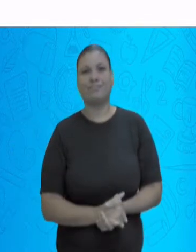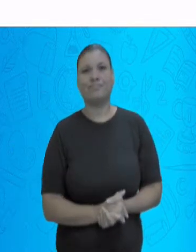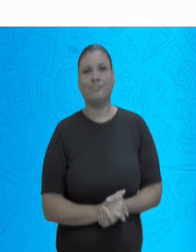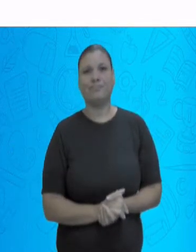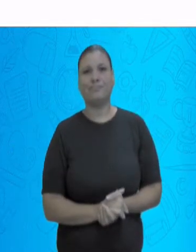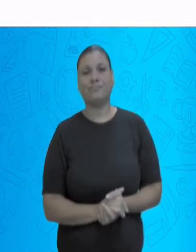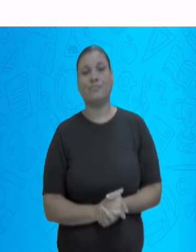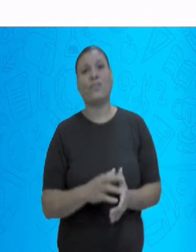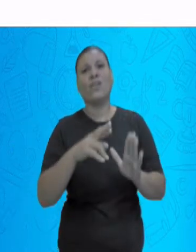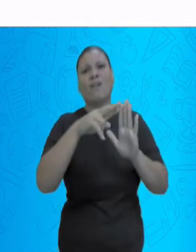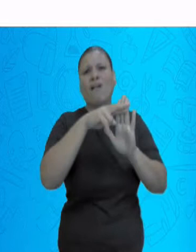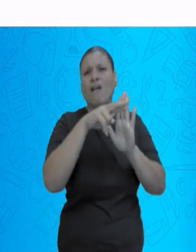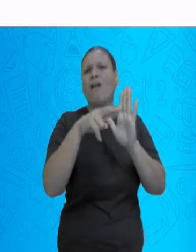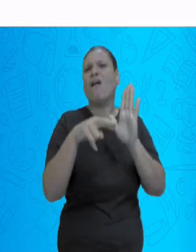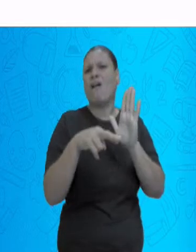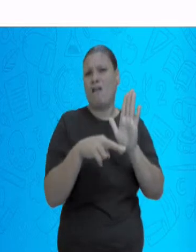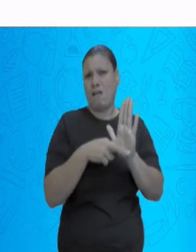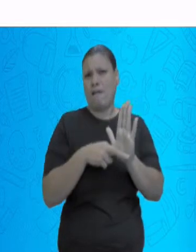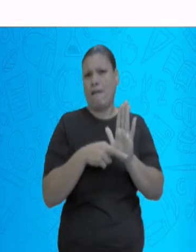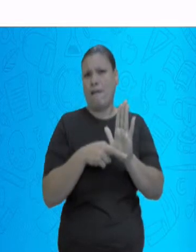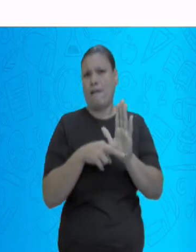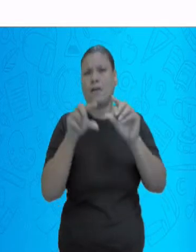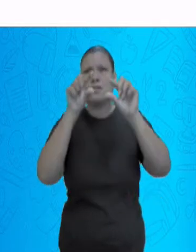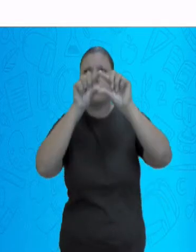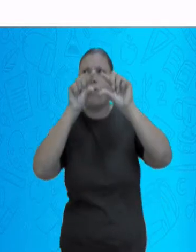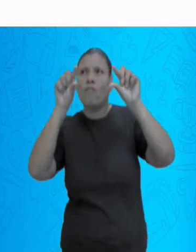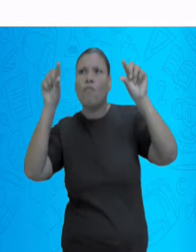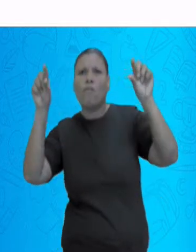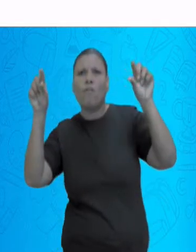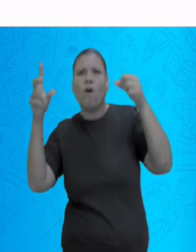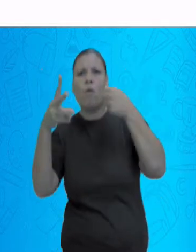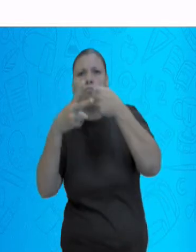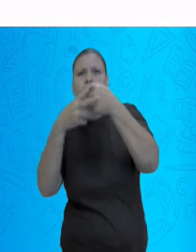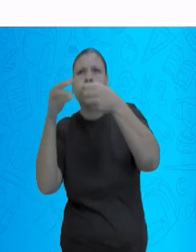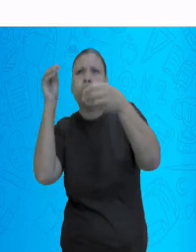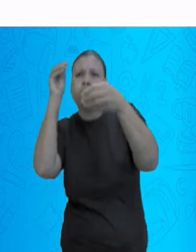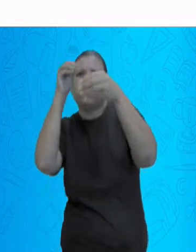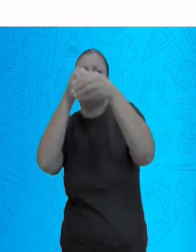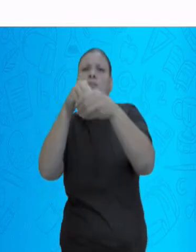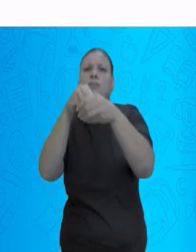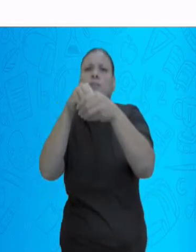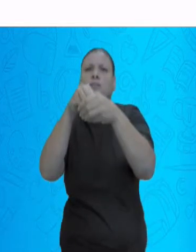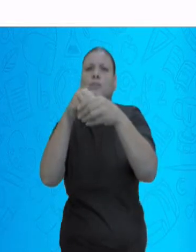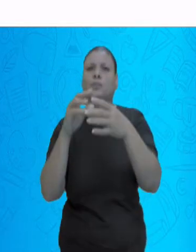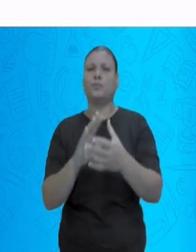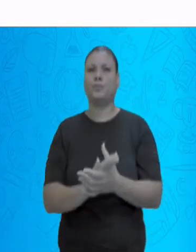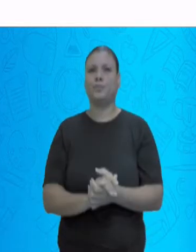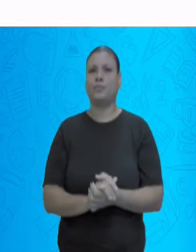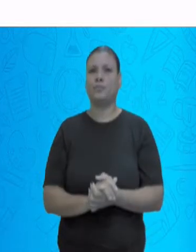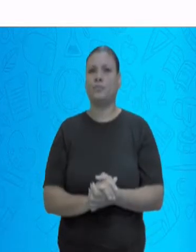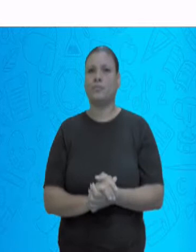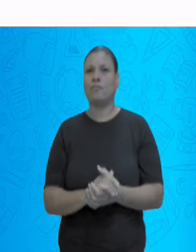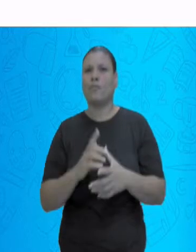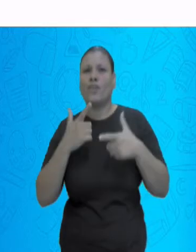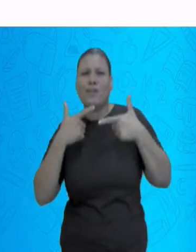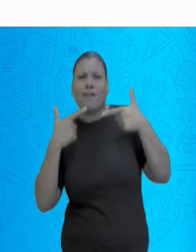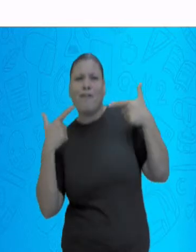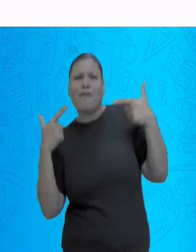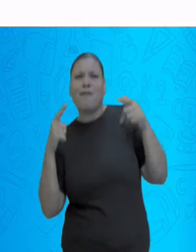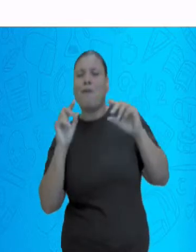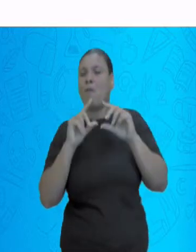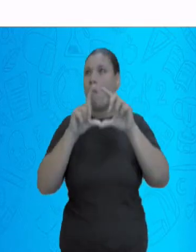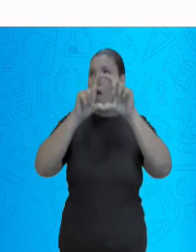Regras de colocação pronominal. O humor da tirinha está relacionado a uma questão